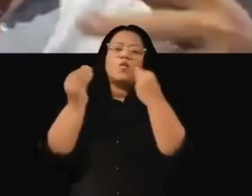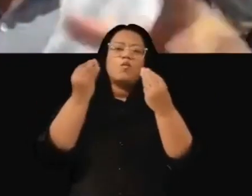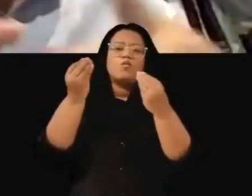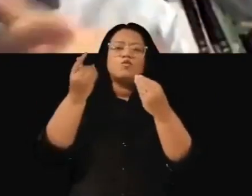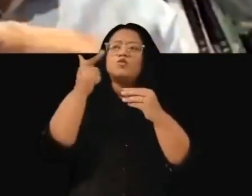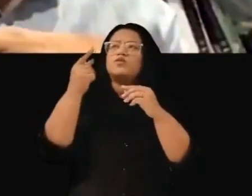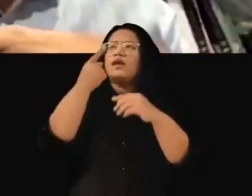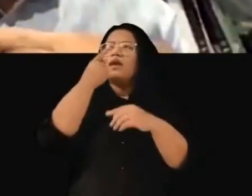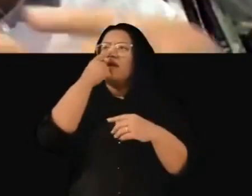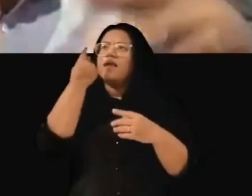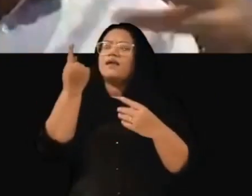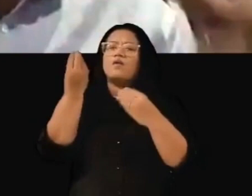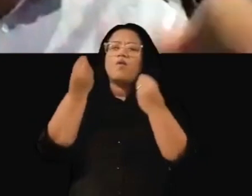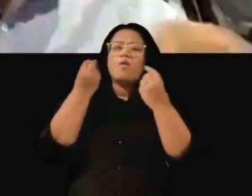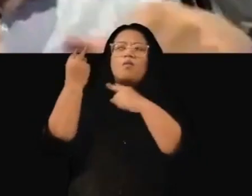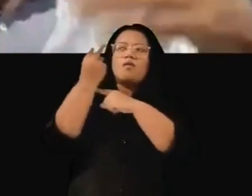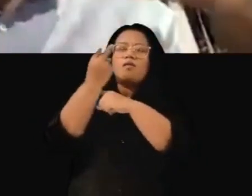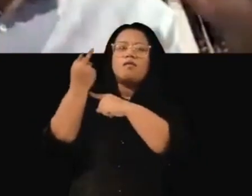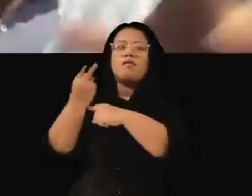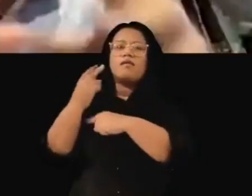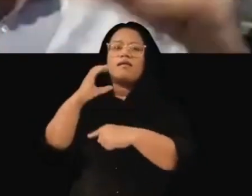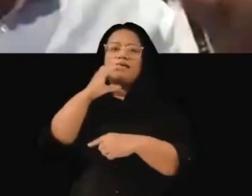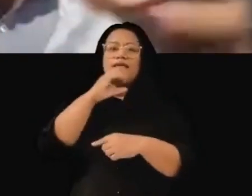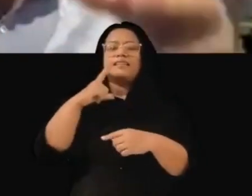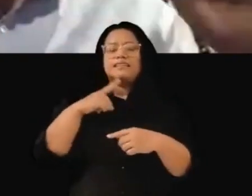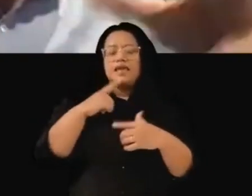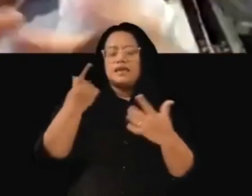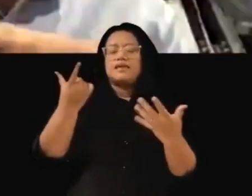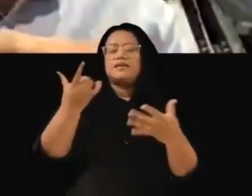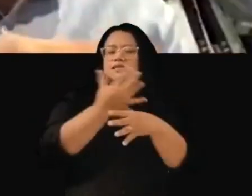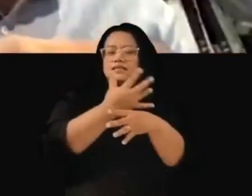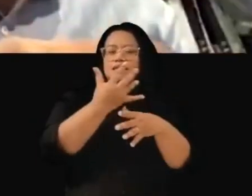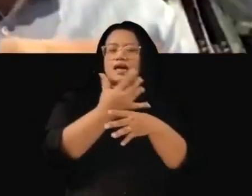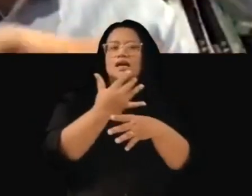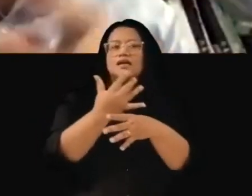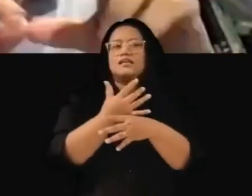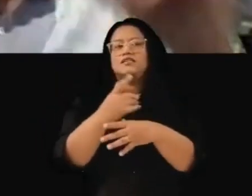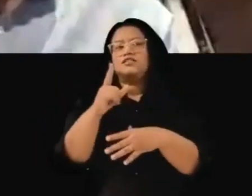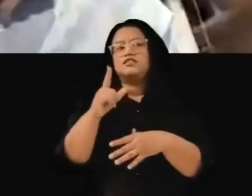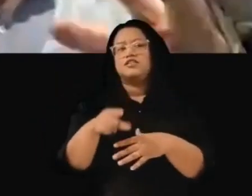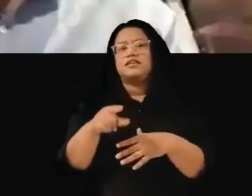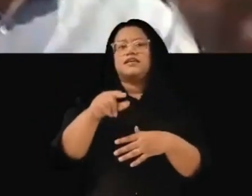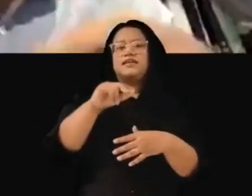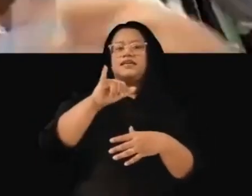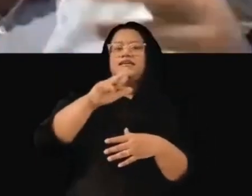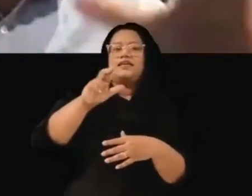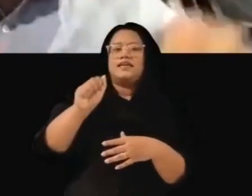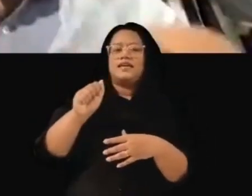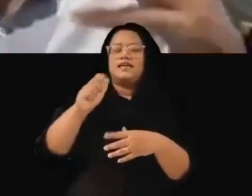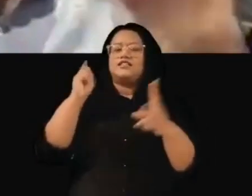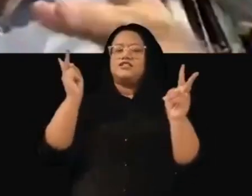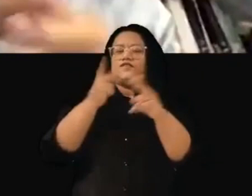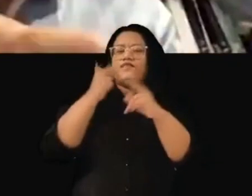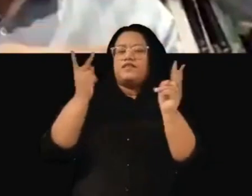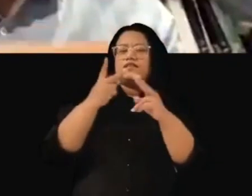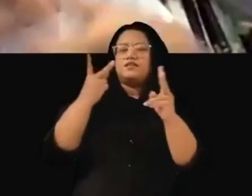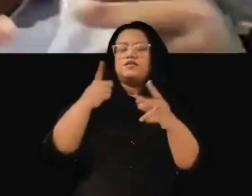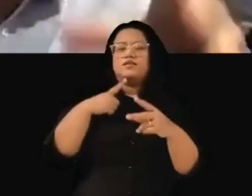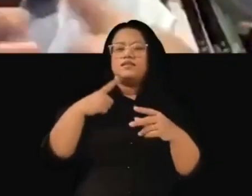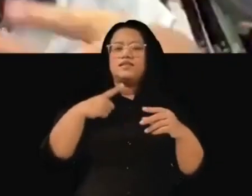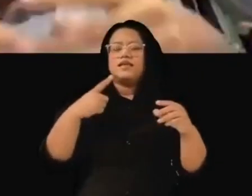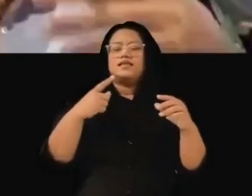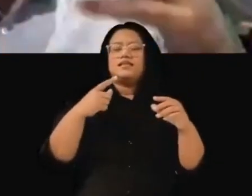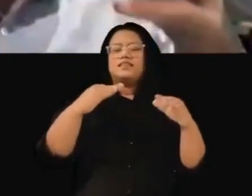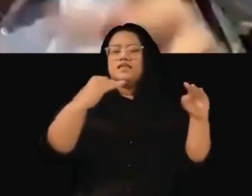o conforto térmico que traz, ainda que seja uma área urbanizada, que a gente chama, no caso de ilha de frescor, porque está em todo o entorno, é muito urbanizado, trânsito, etc., mas vocês